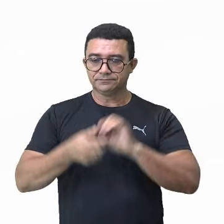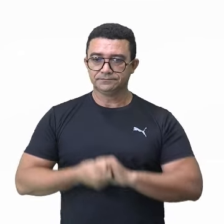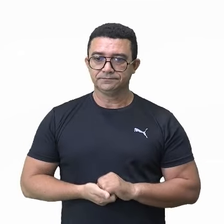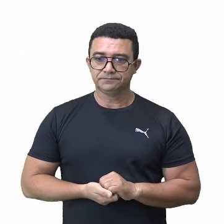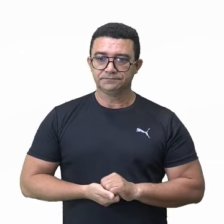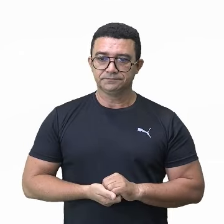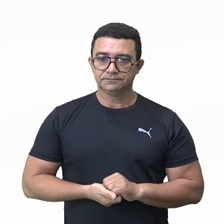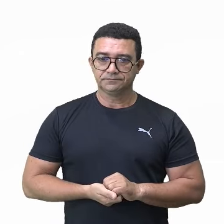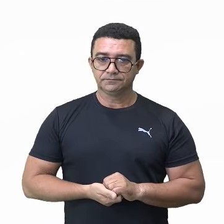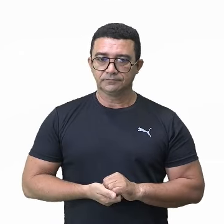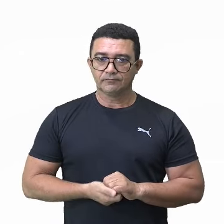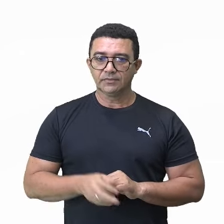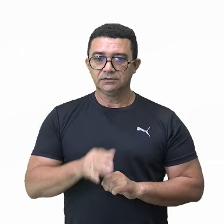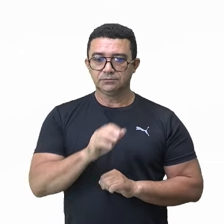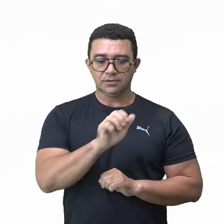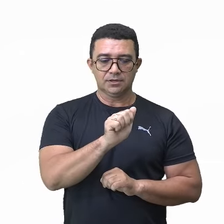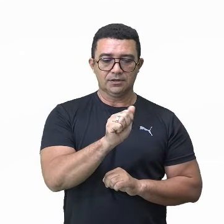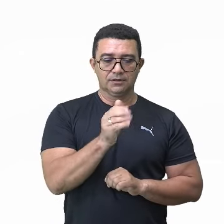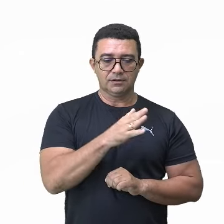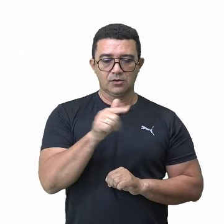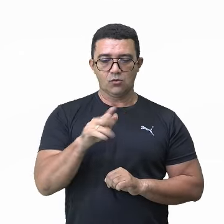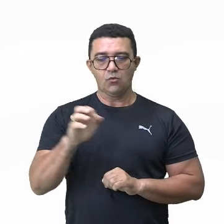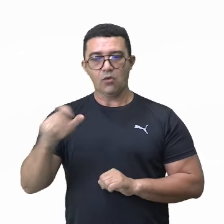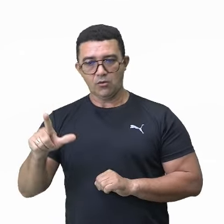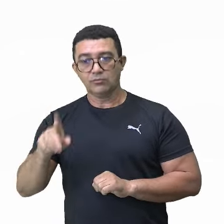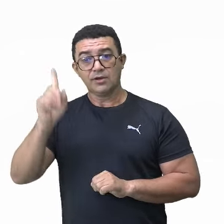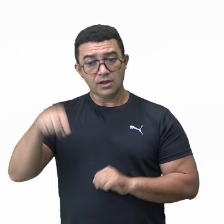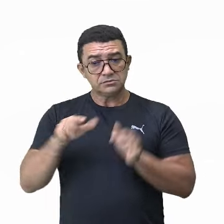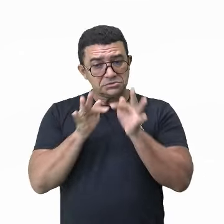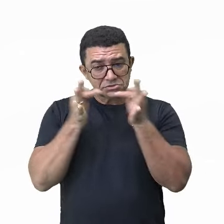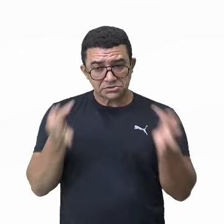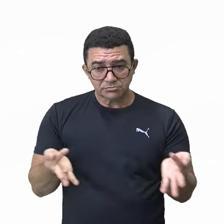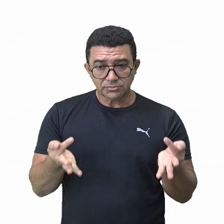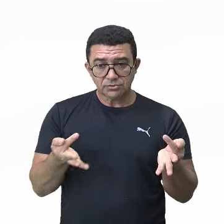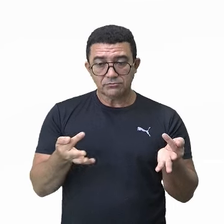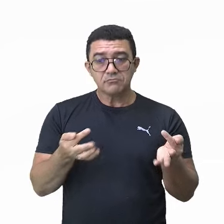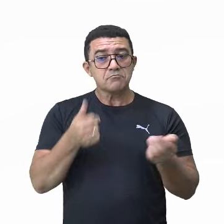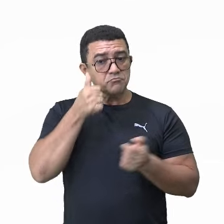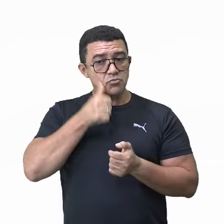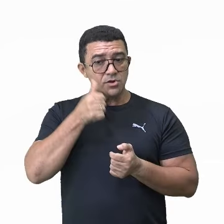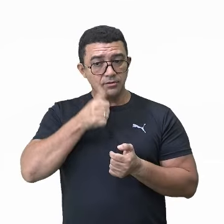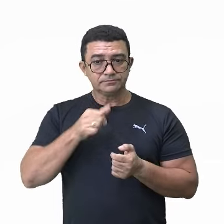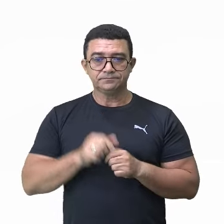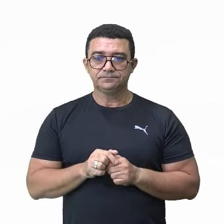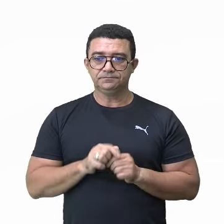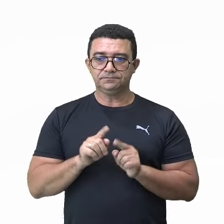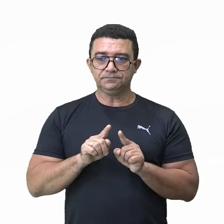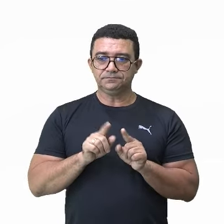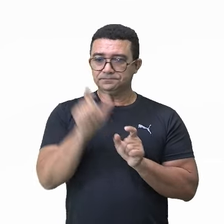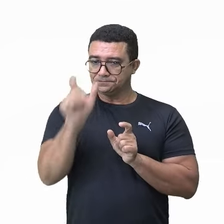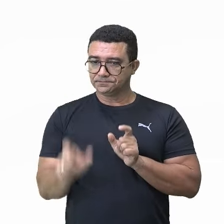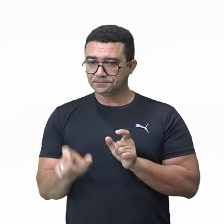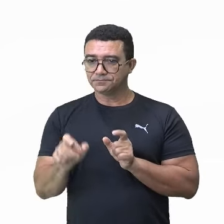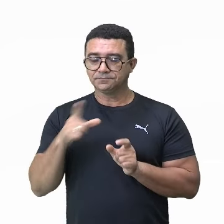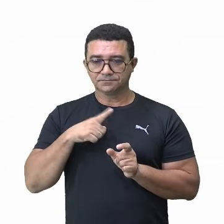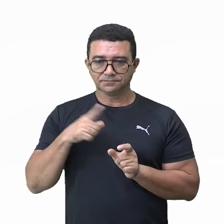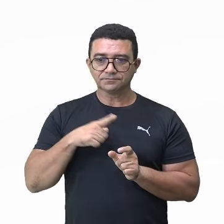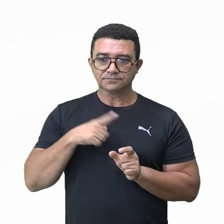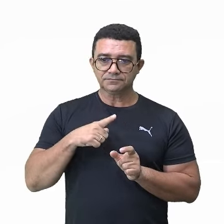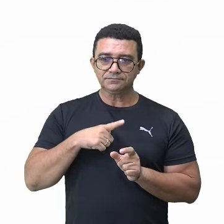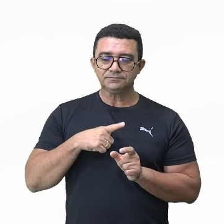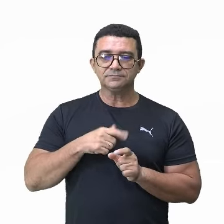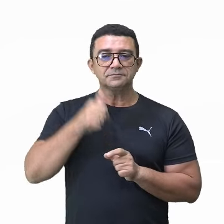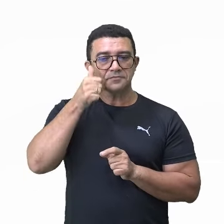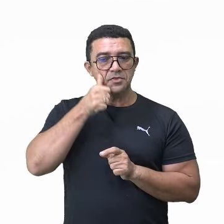feminino a qual é singular beleza singular feminino do outro lado eu tenho o feminino plural